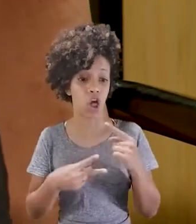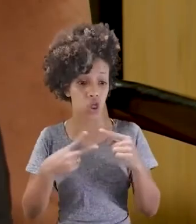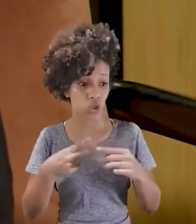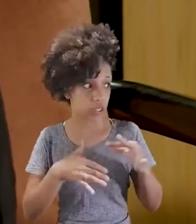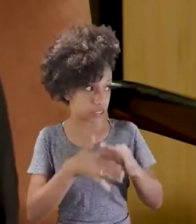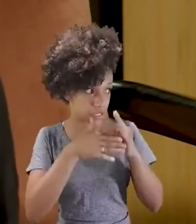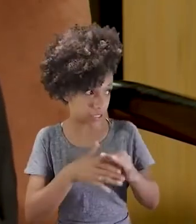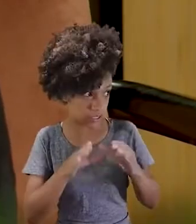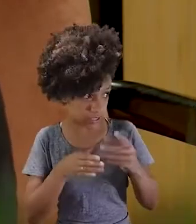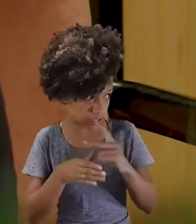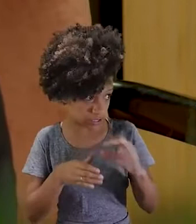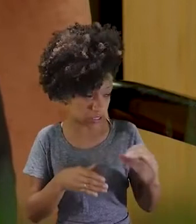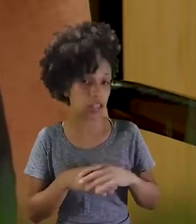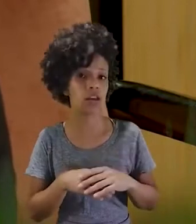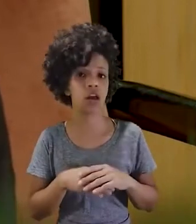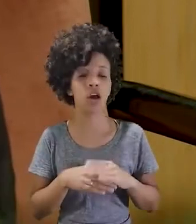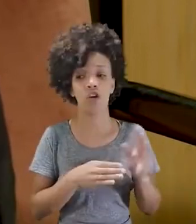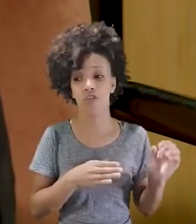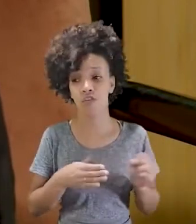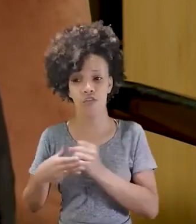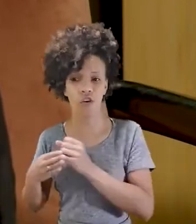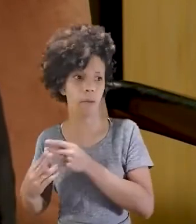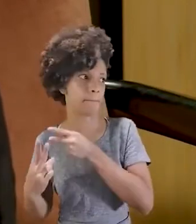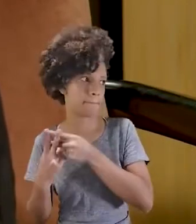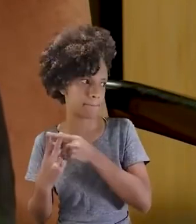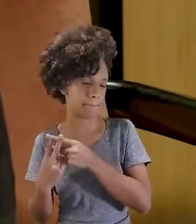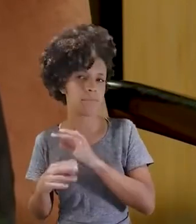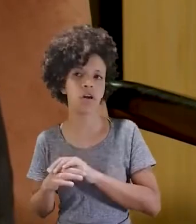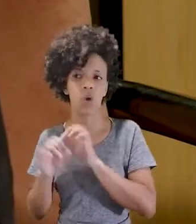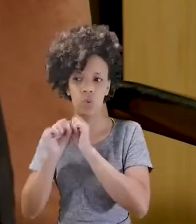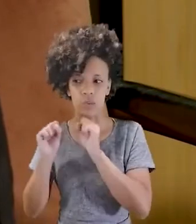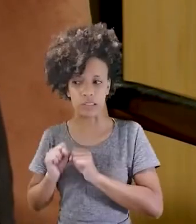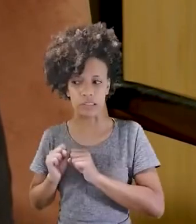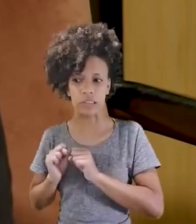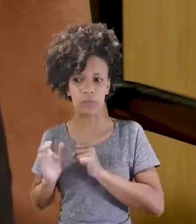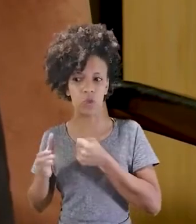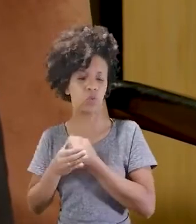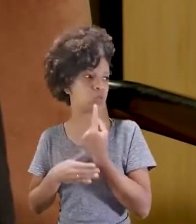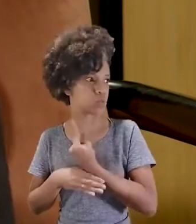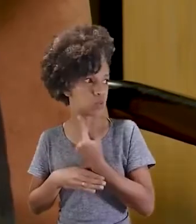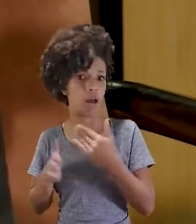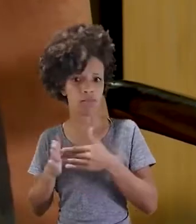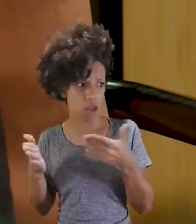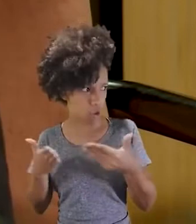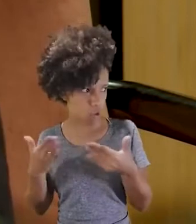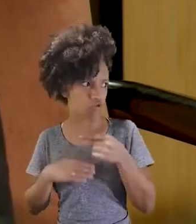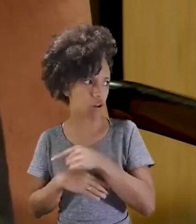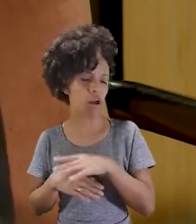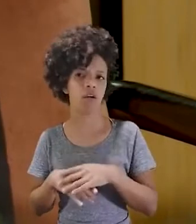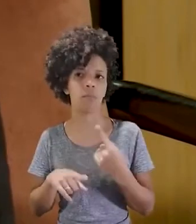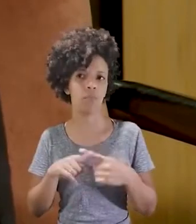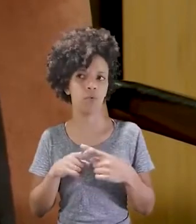duas lideranças do PCC foram para o sistema penitenciário Federal que é um sistema de um regime de isolamento e tá até hoje